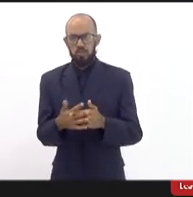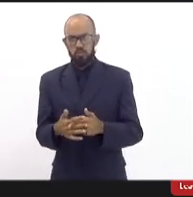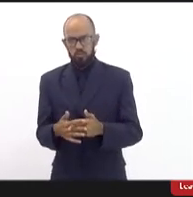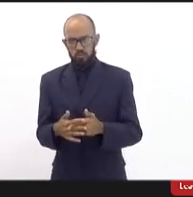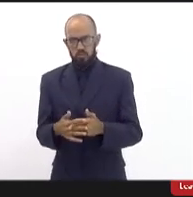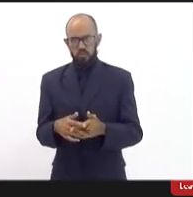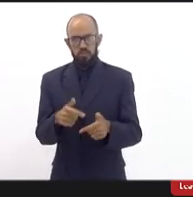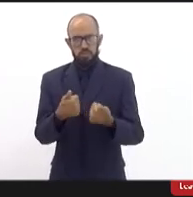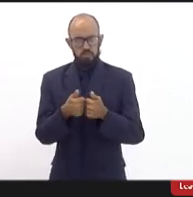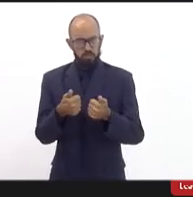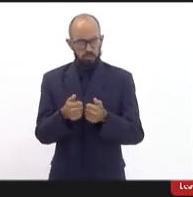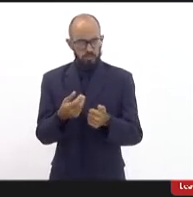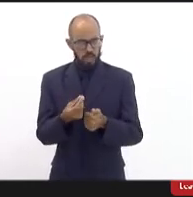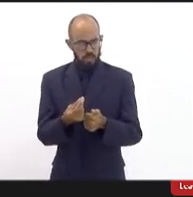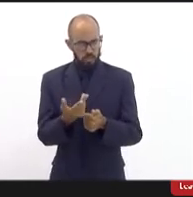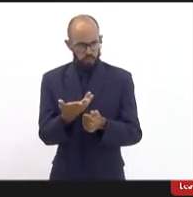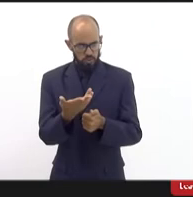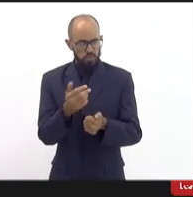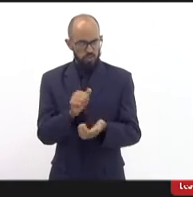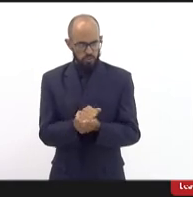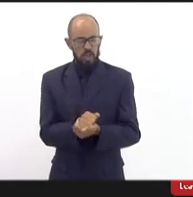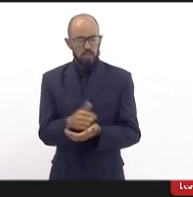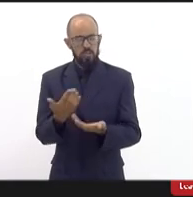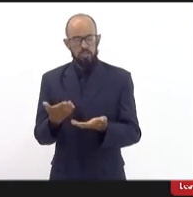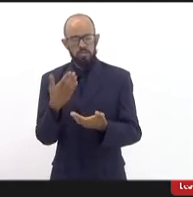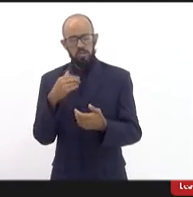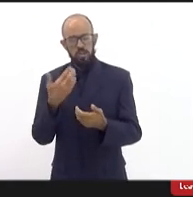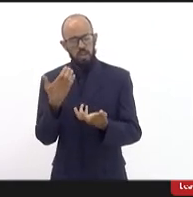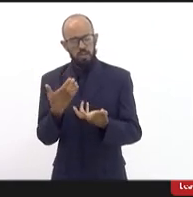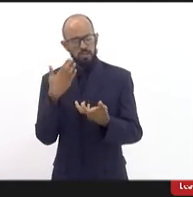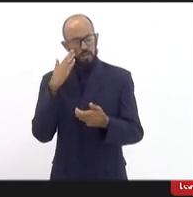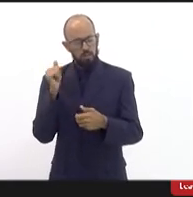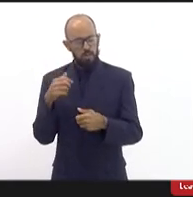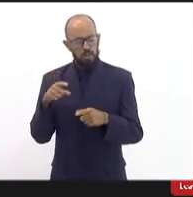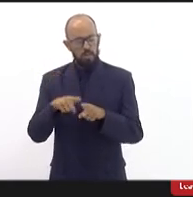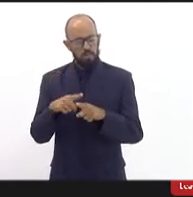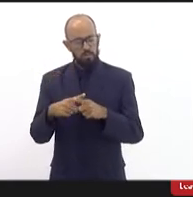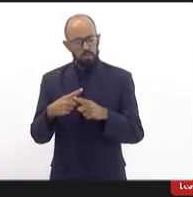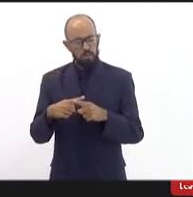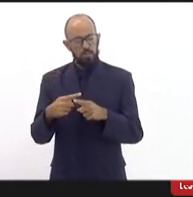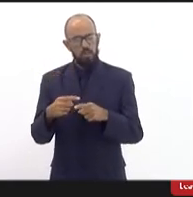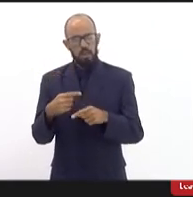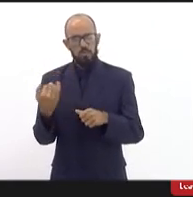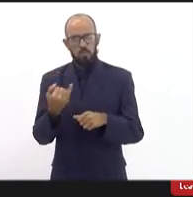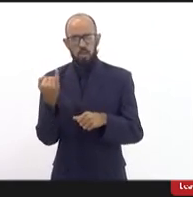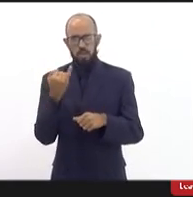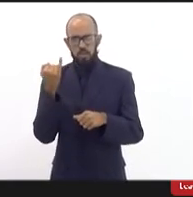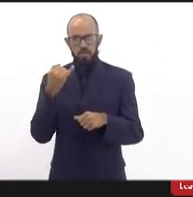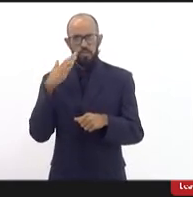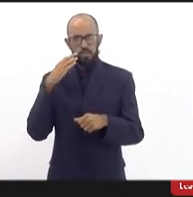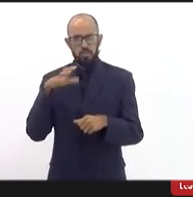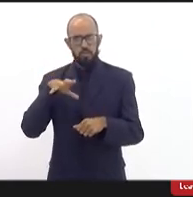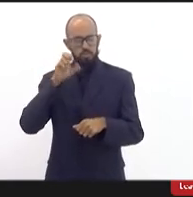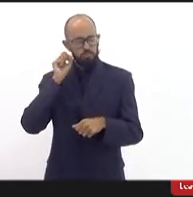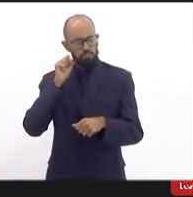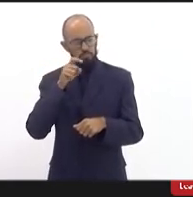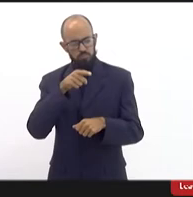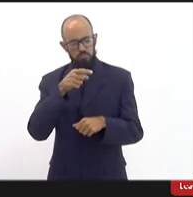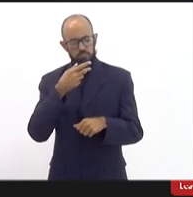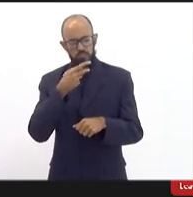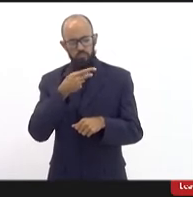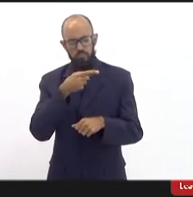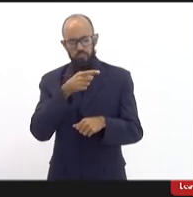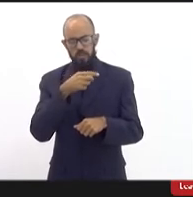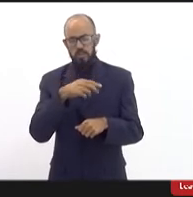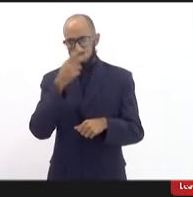dessas passagens? Só para trazer isso também para a gente, porque é fundamental a gente escutar essas pessoas. Muito